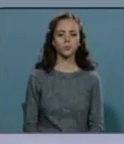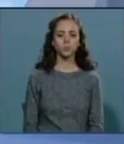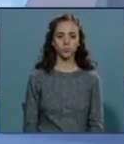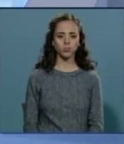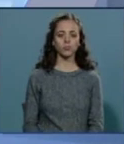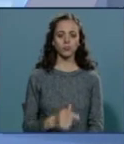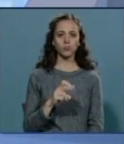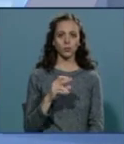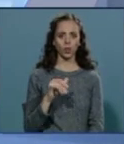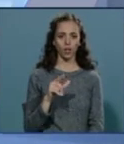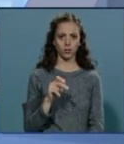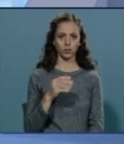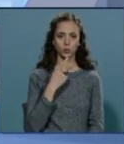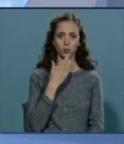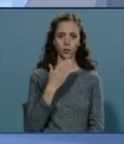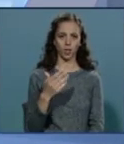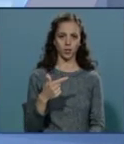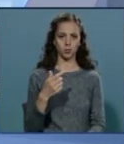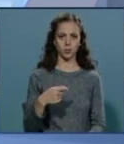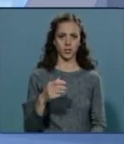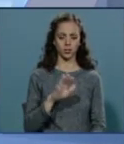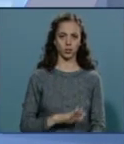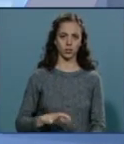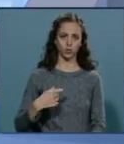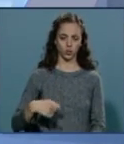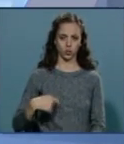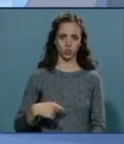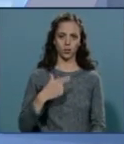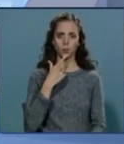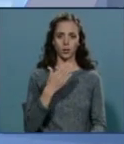legal muito obrigado por exemplo nacional obrigado por esta entrevista aqui no telejornal da eu agradeço